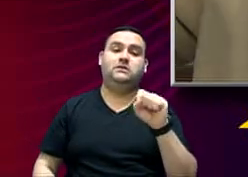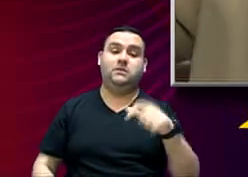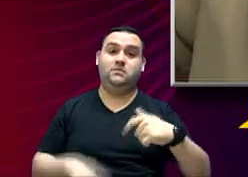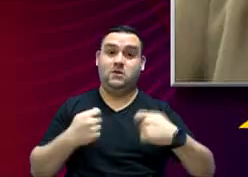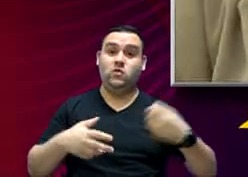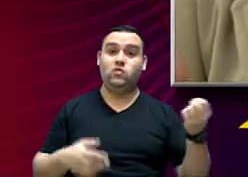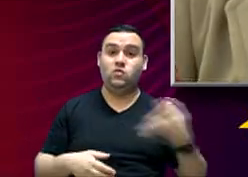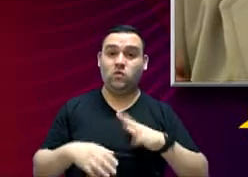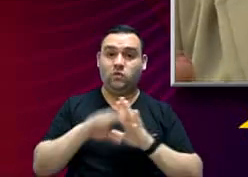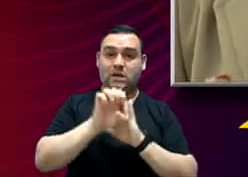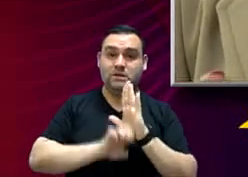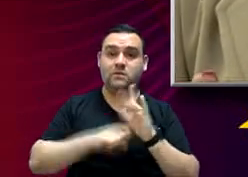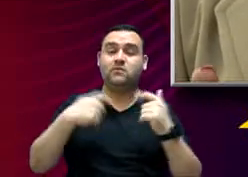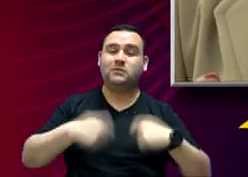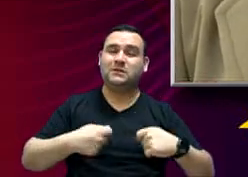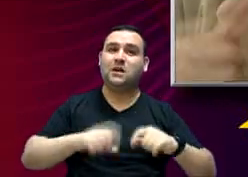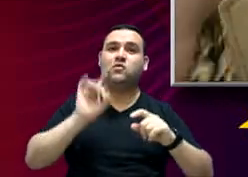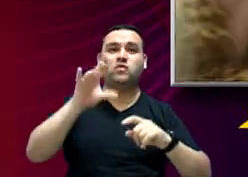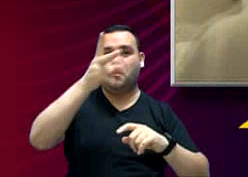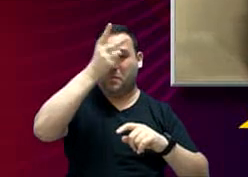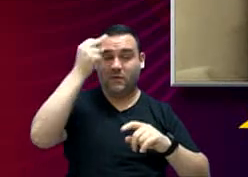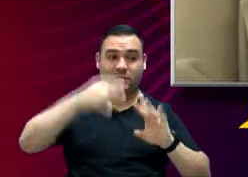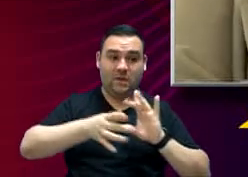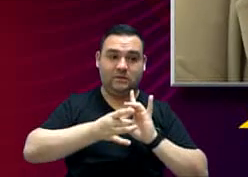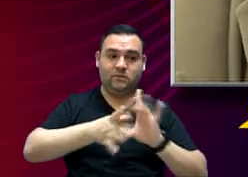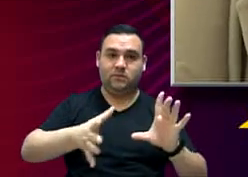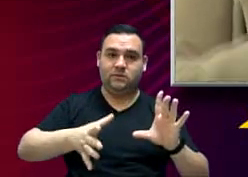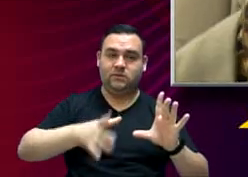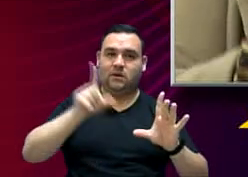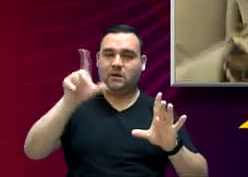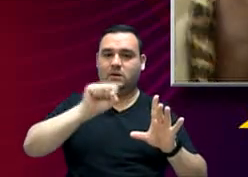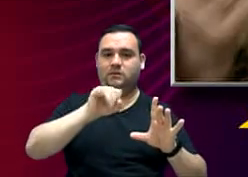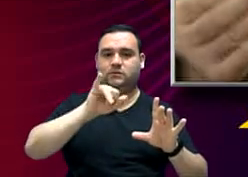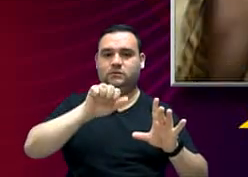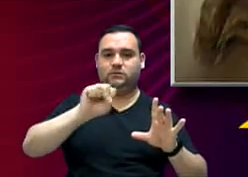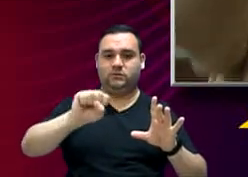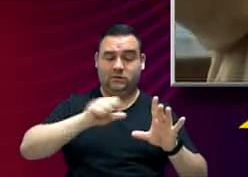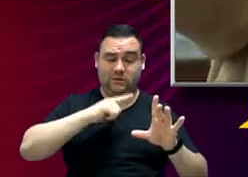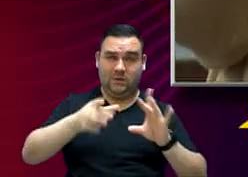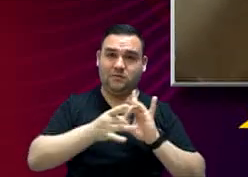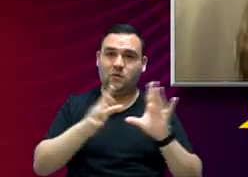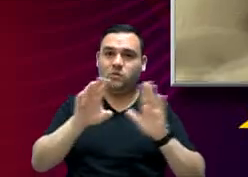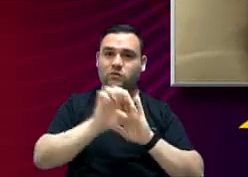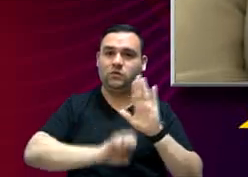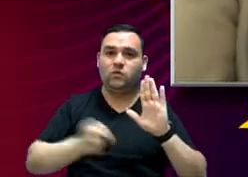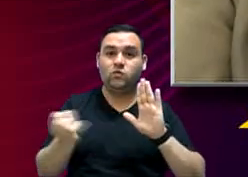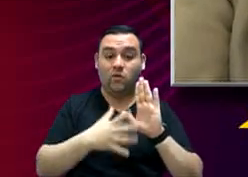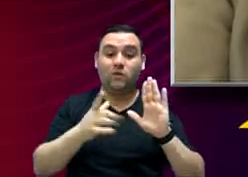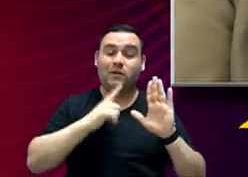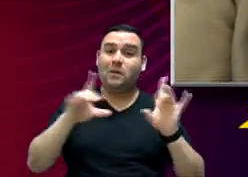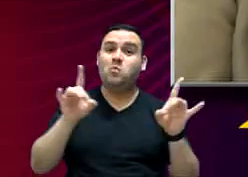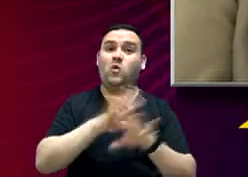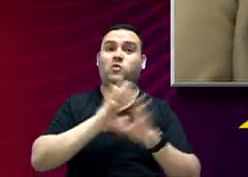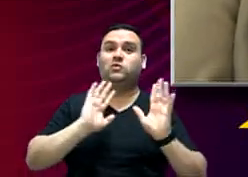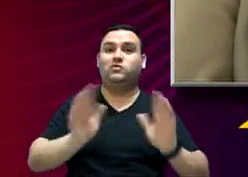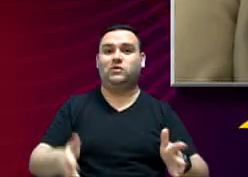Depende exclusivamente do 6º andar para autorizar a CIAS a lançar outro edital. Está pronto o edital. Então, eu precisaria muito